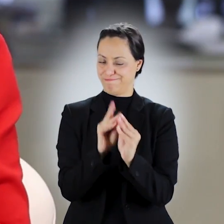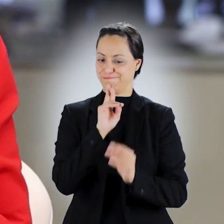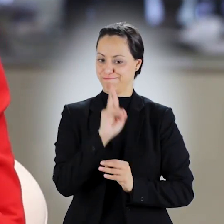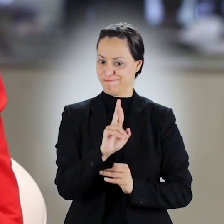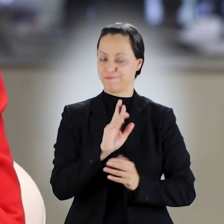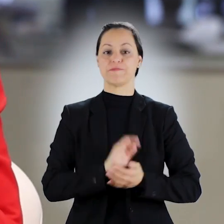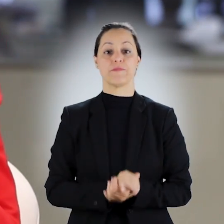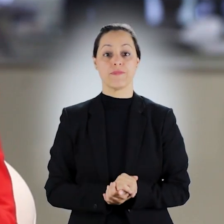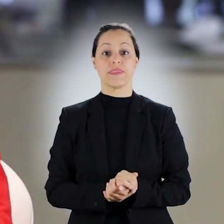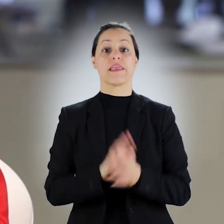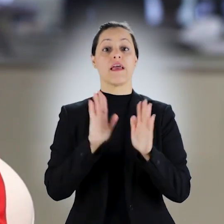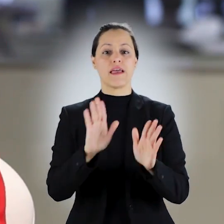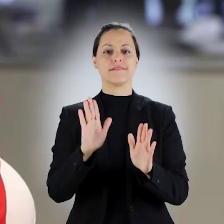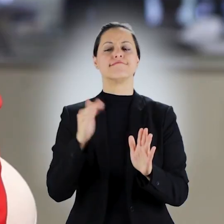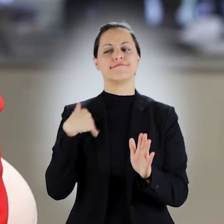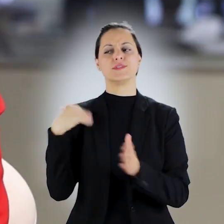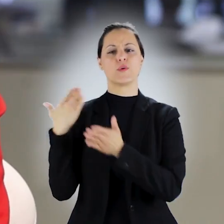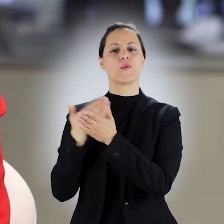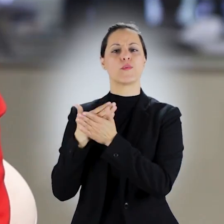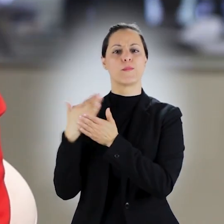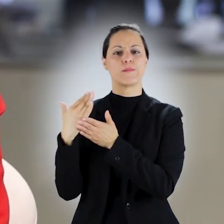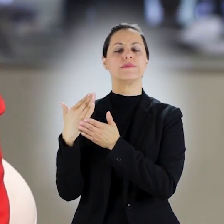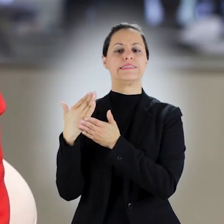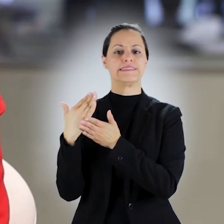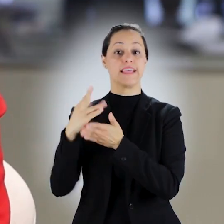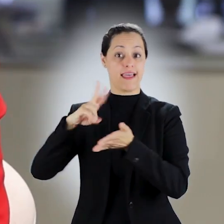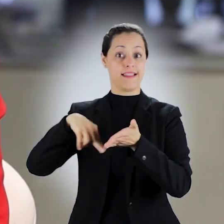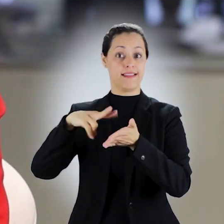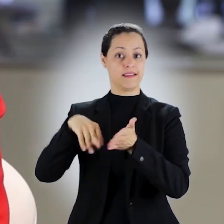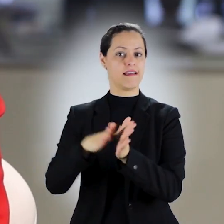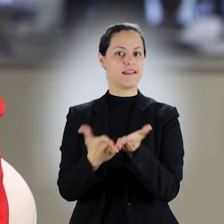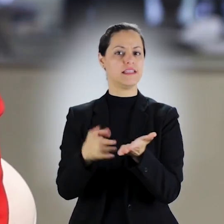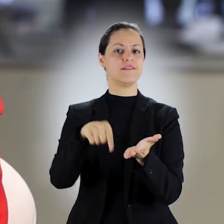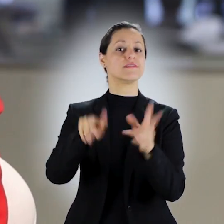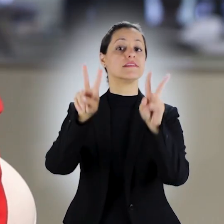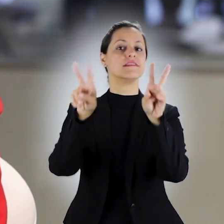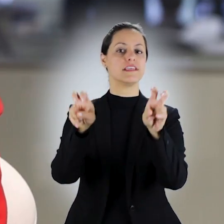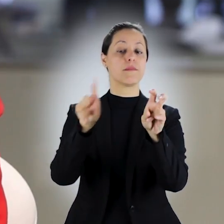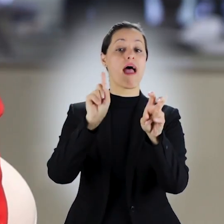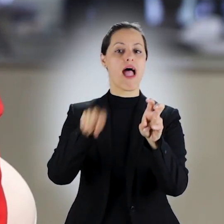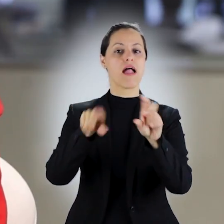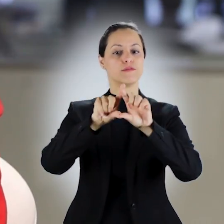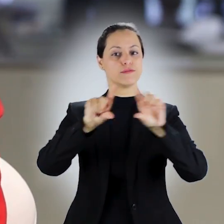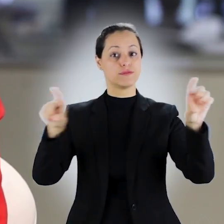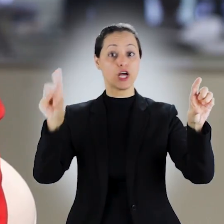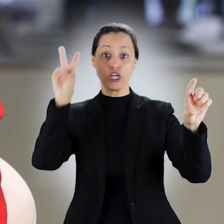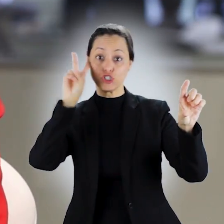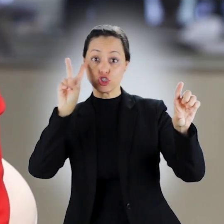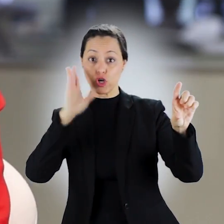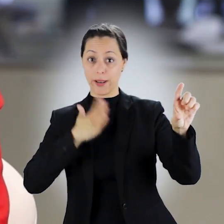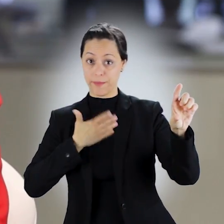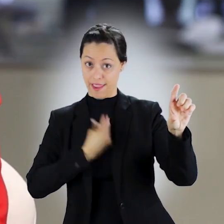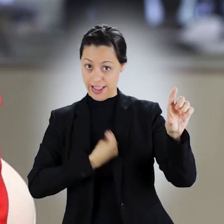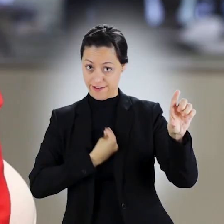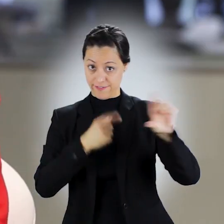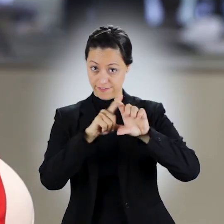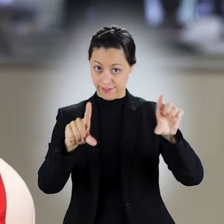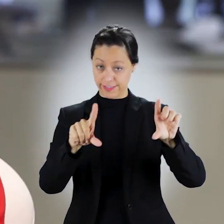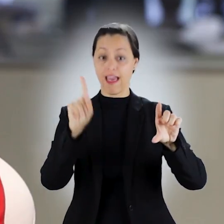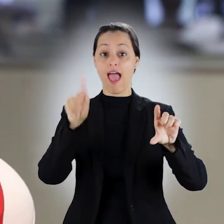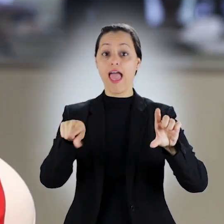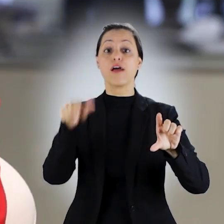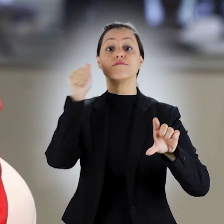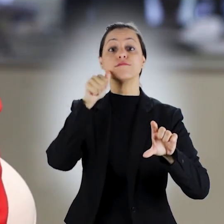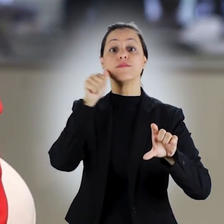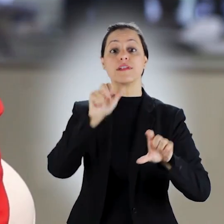então. Ultimamente eu comecei a ler um livro, A História de Minha Vida, da Helen Keller. Eu não